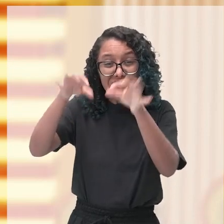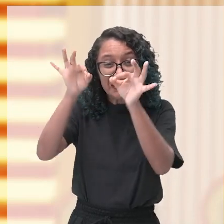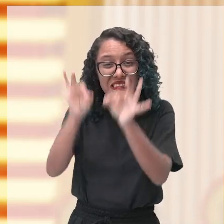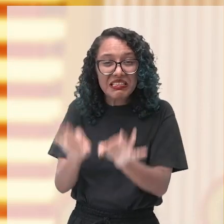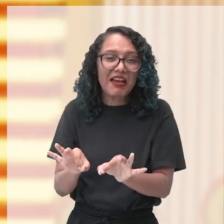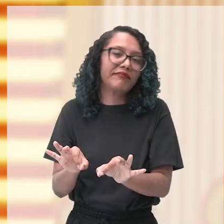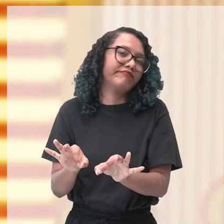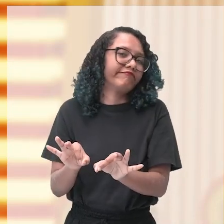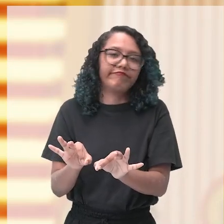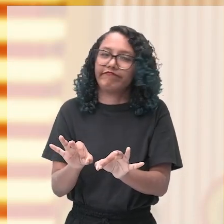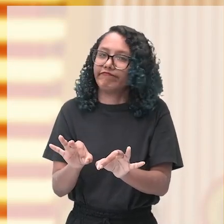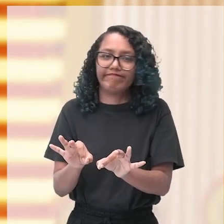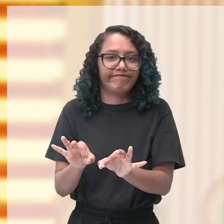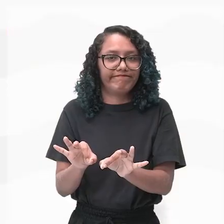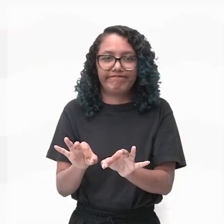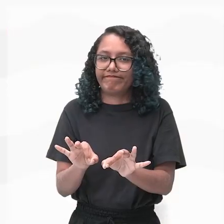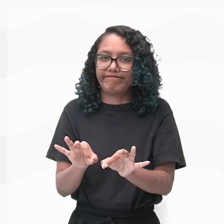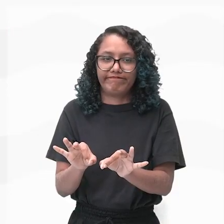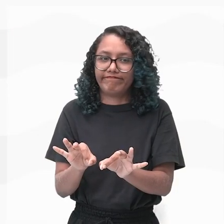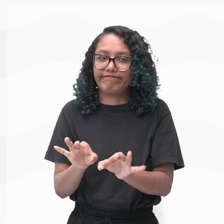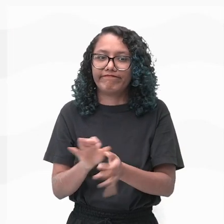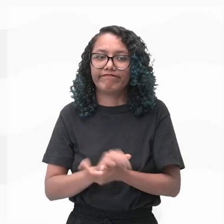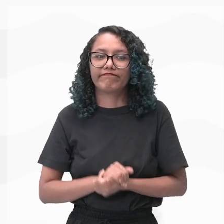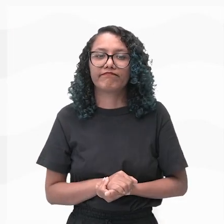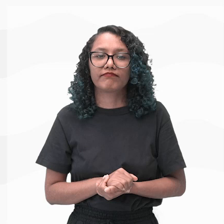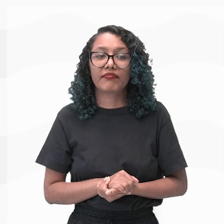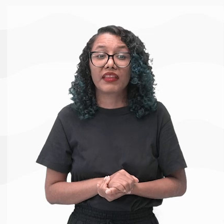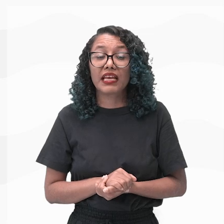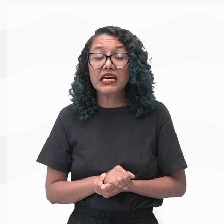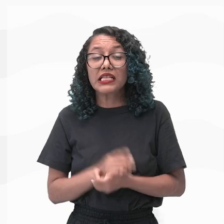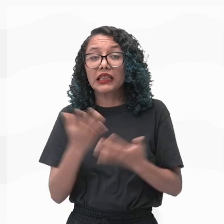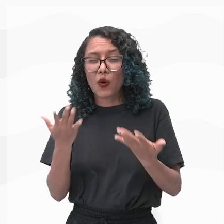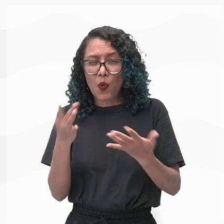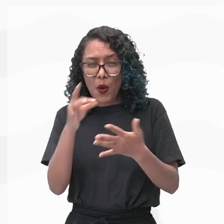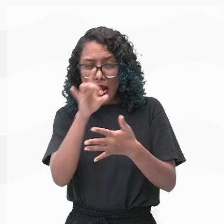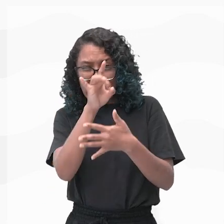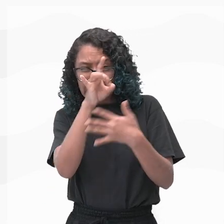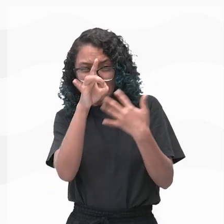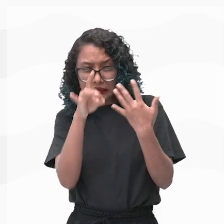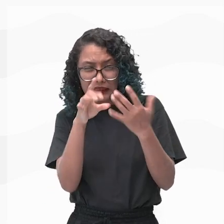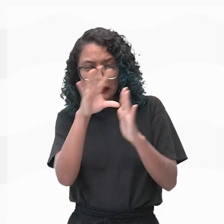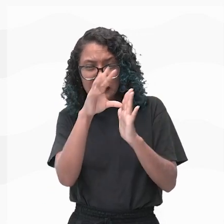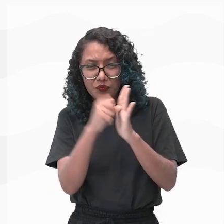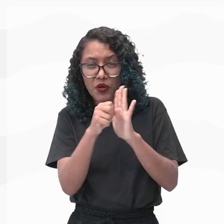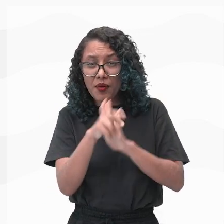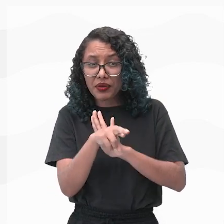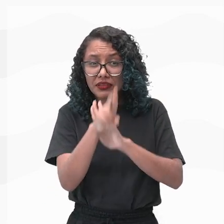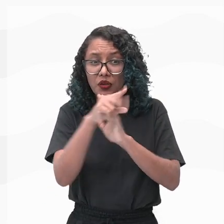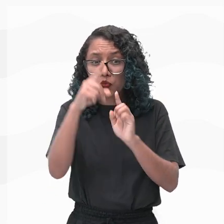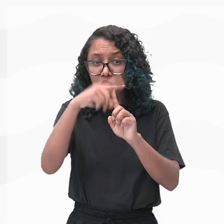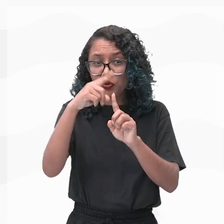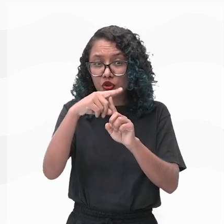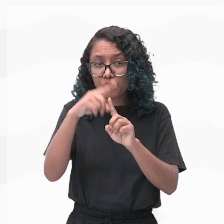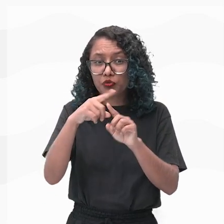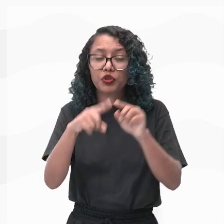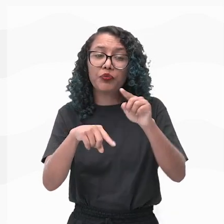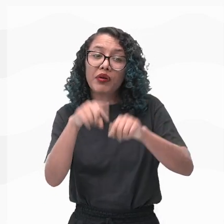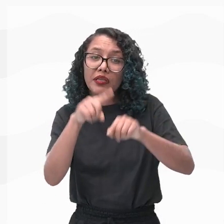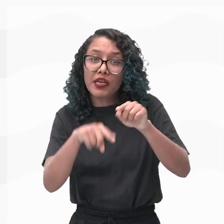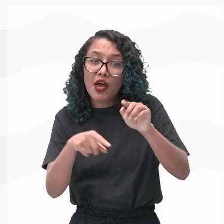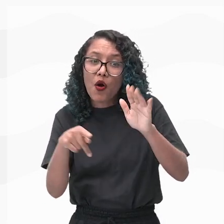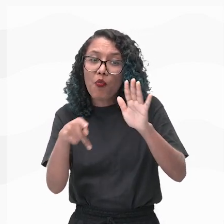corretamente. Cada símbolo representa um tipo específico de saúde.